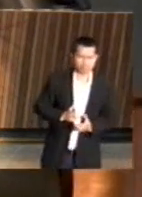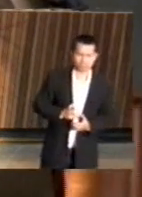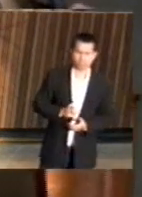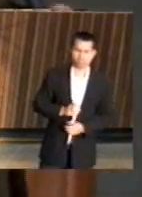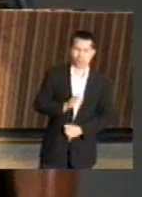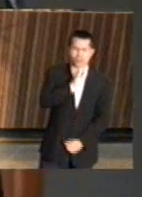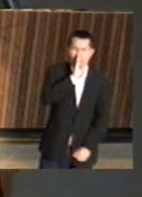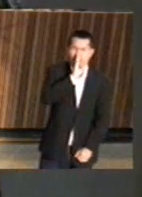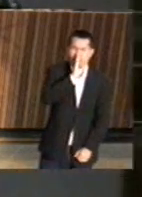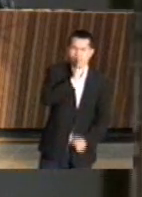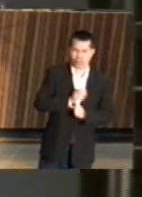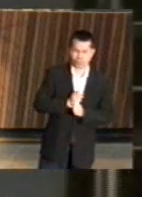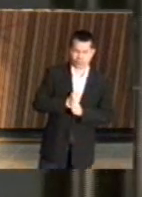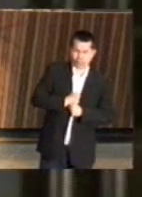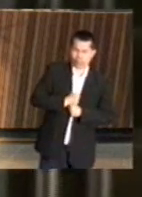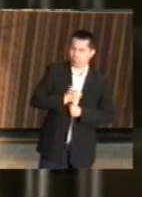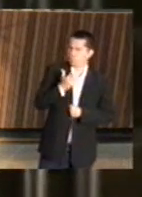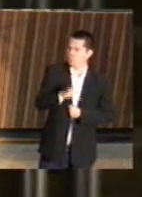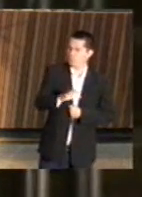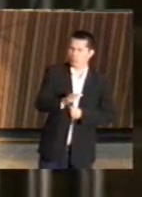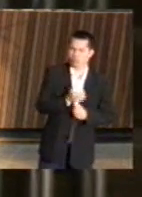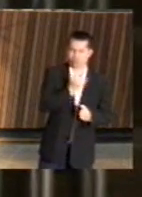Dores, mágoas.